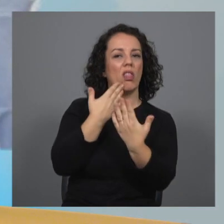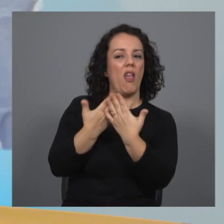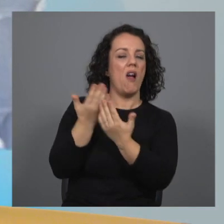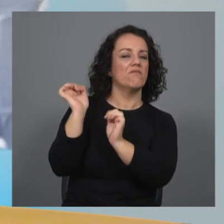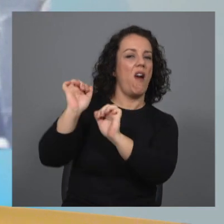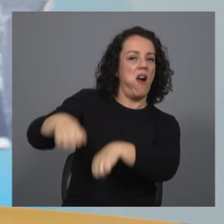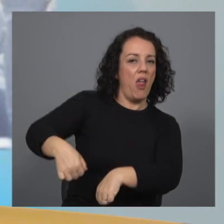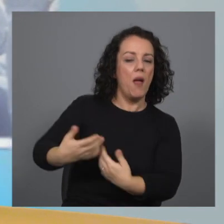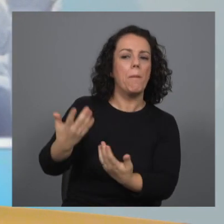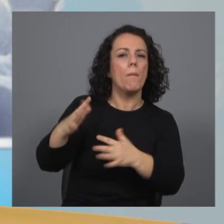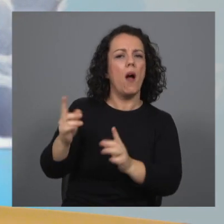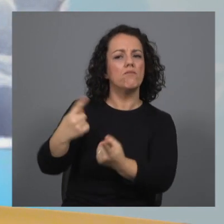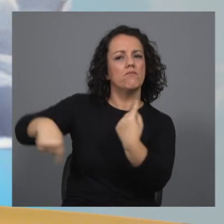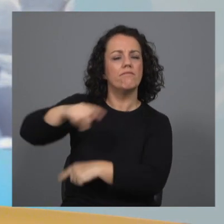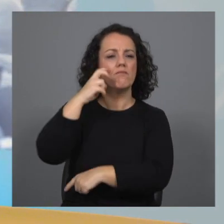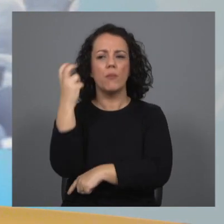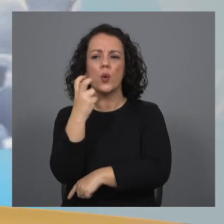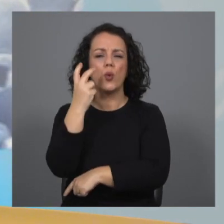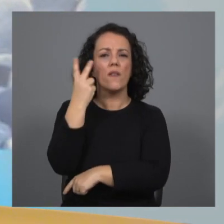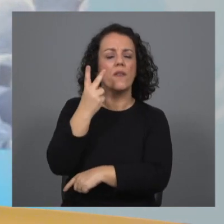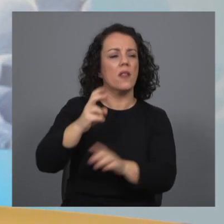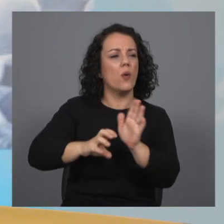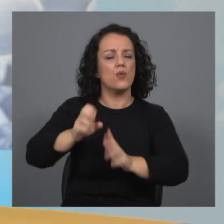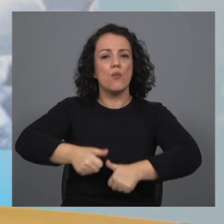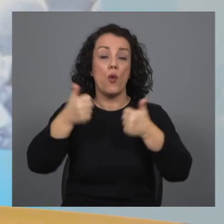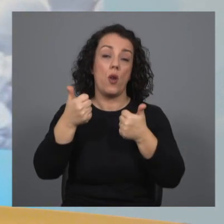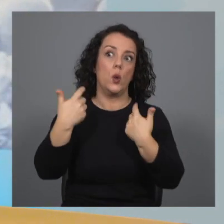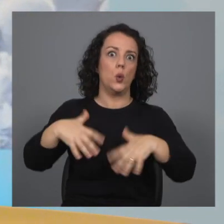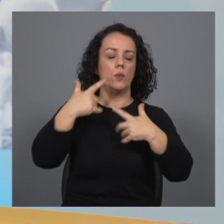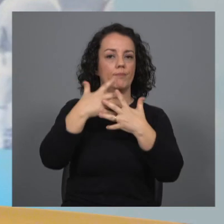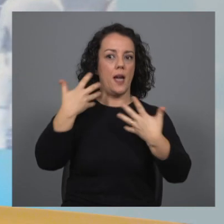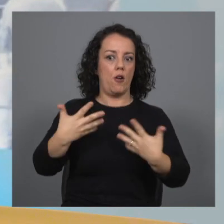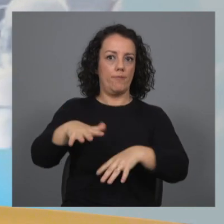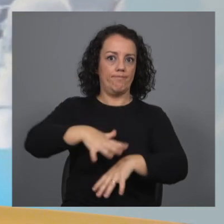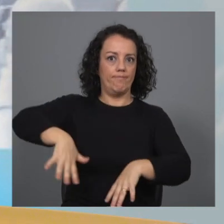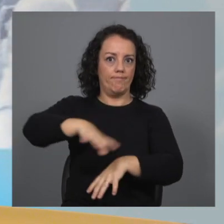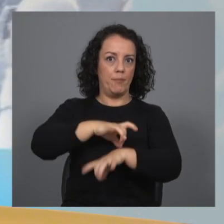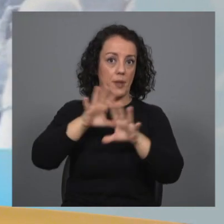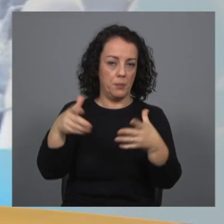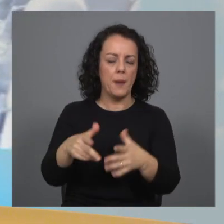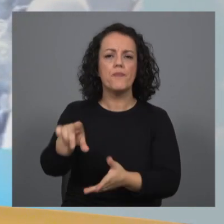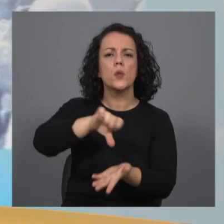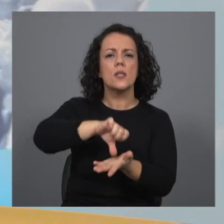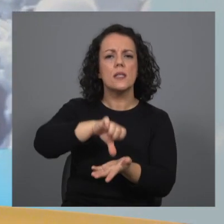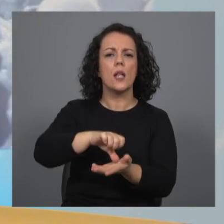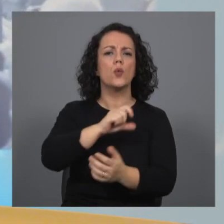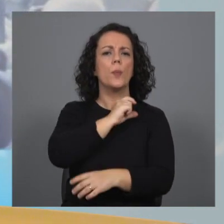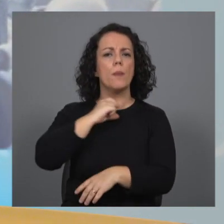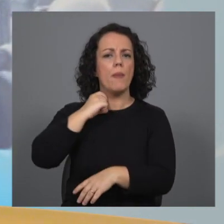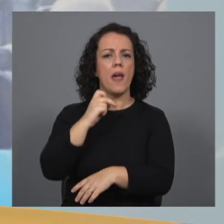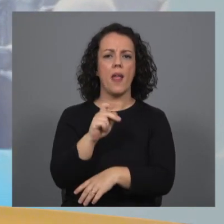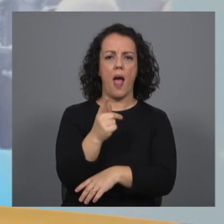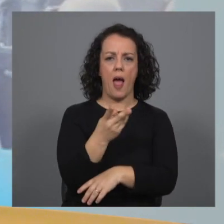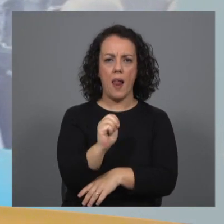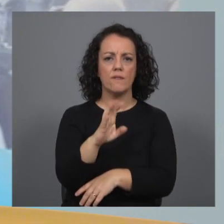melhores condições de vida, sobretudo nas circunstâncias da atual pandemia. O Centro Padre Álvares Correia cria condições de acolhimento para